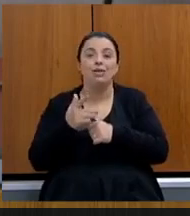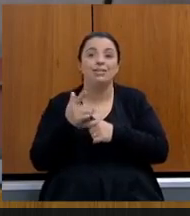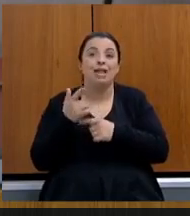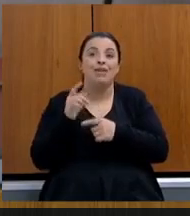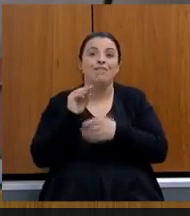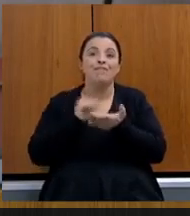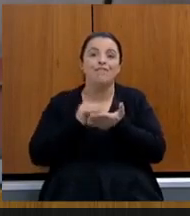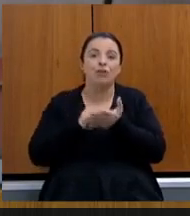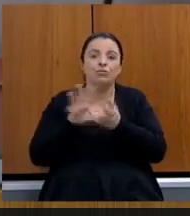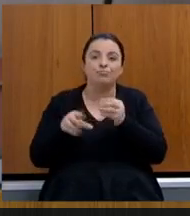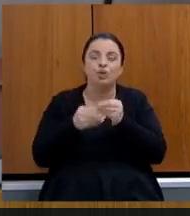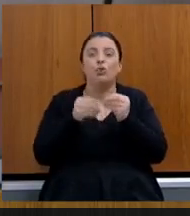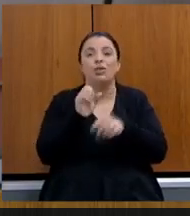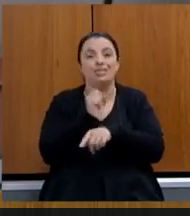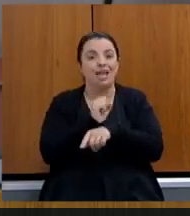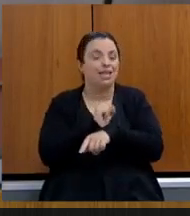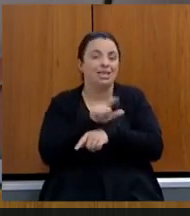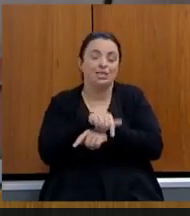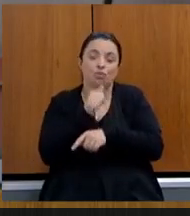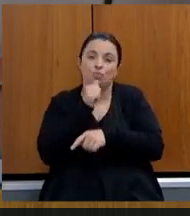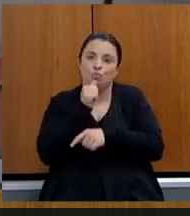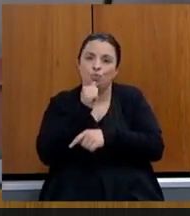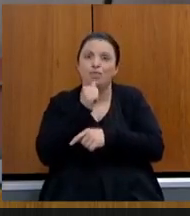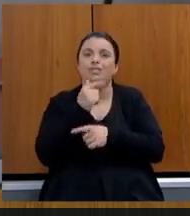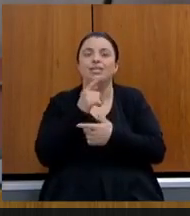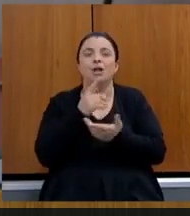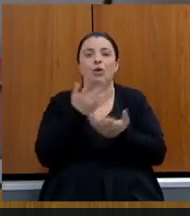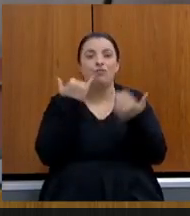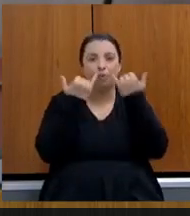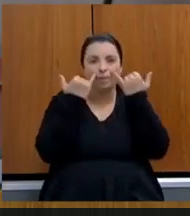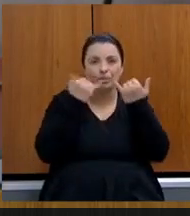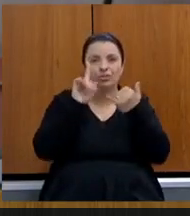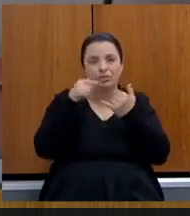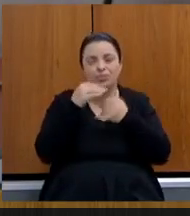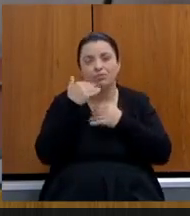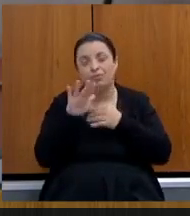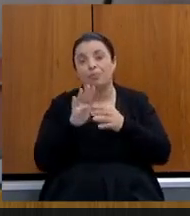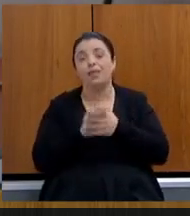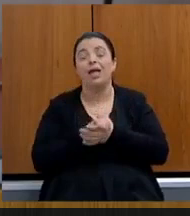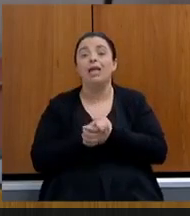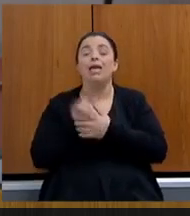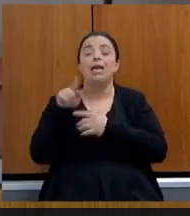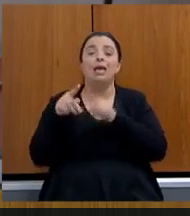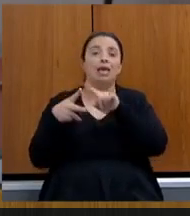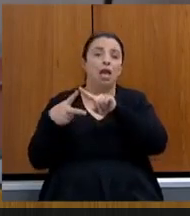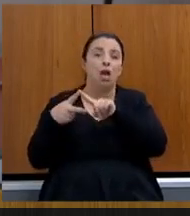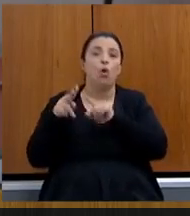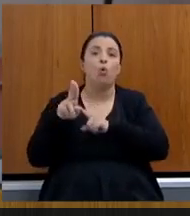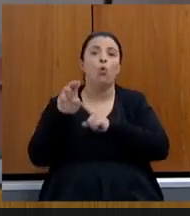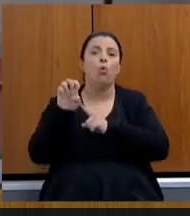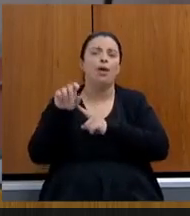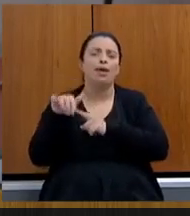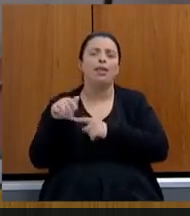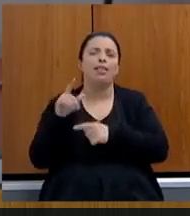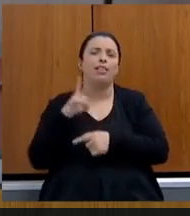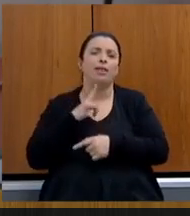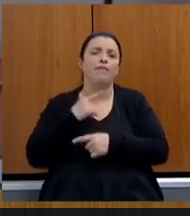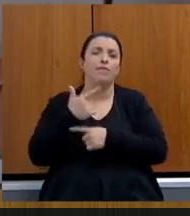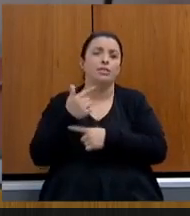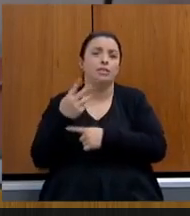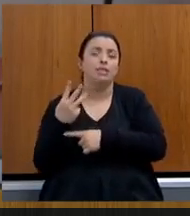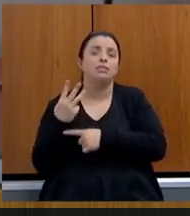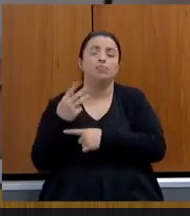comprometi aqui com vocês atrasei em relação ao Yang 26 milhões de investimento adicional a gente tem entendido que os recursos estão